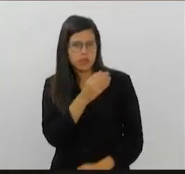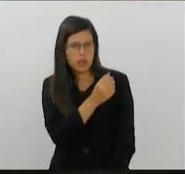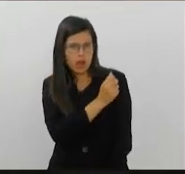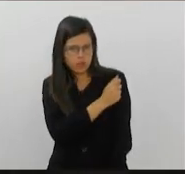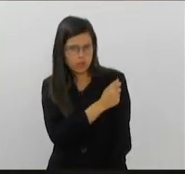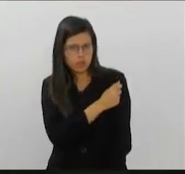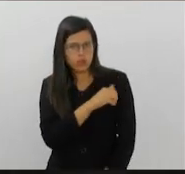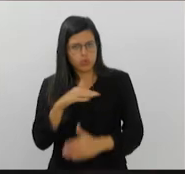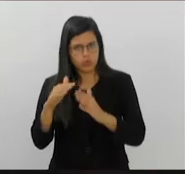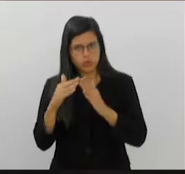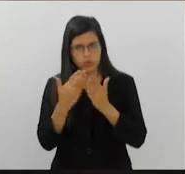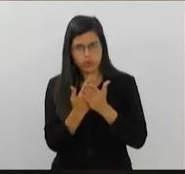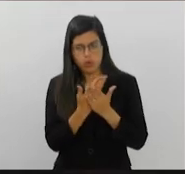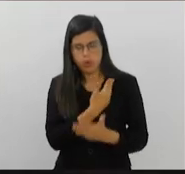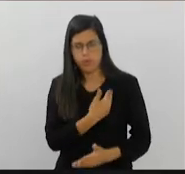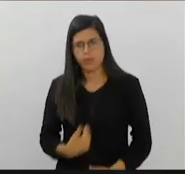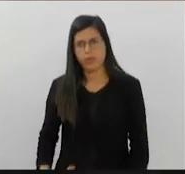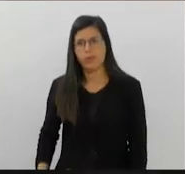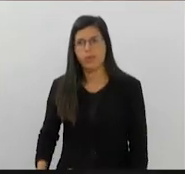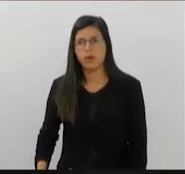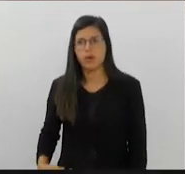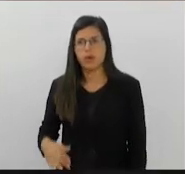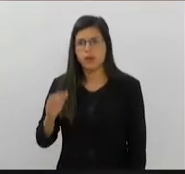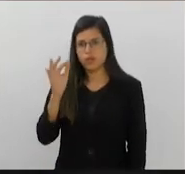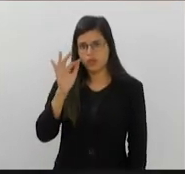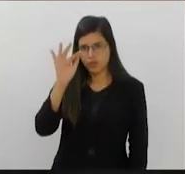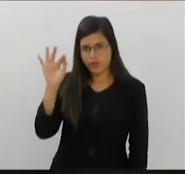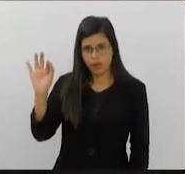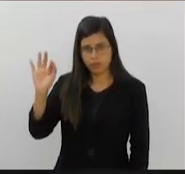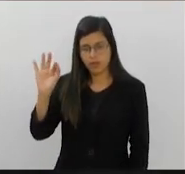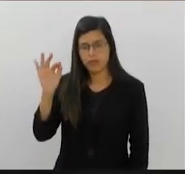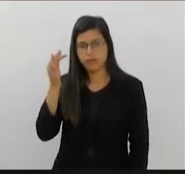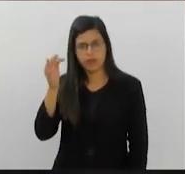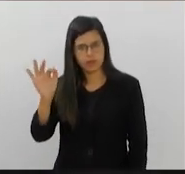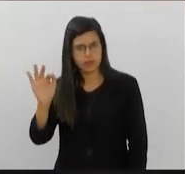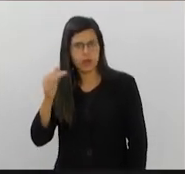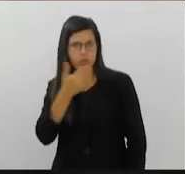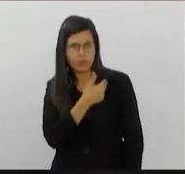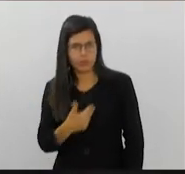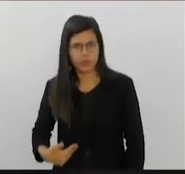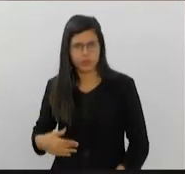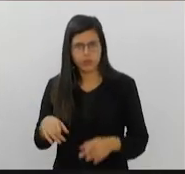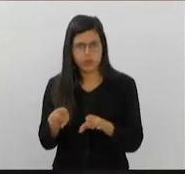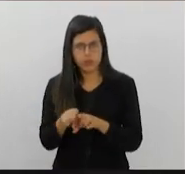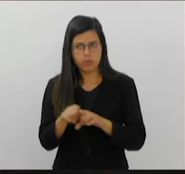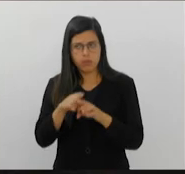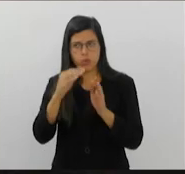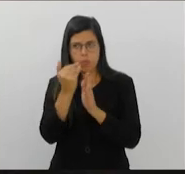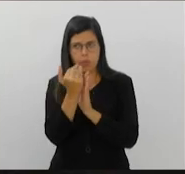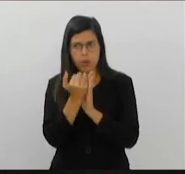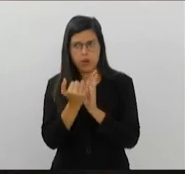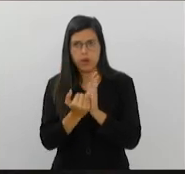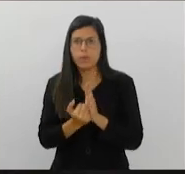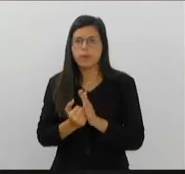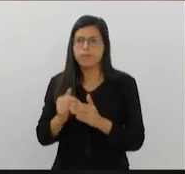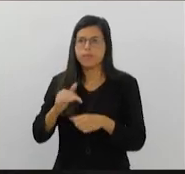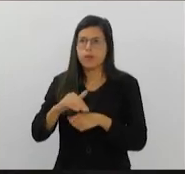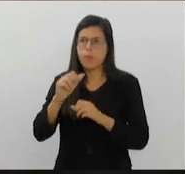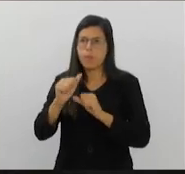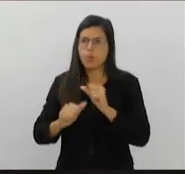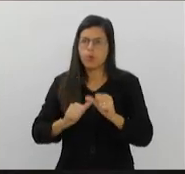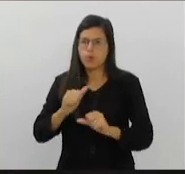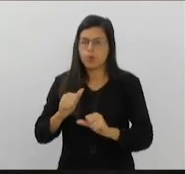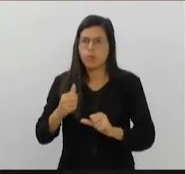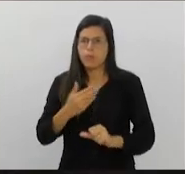de escola pública, de faculdade pública, e de um dos programas que mais mudou a minha vida foi o Ciência